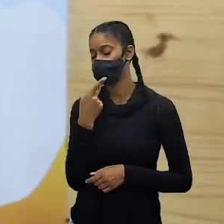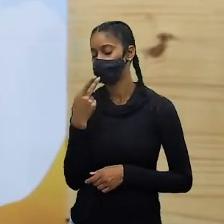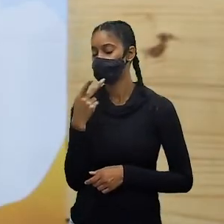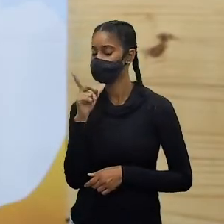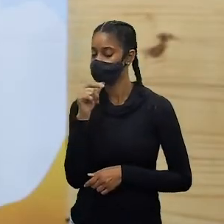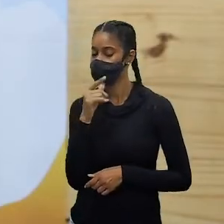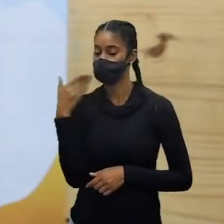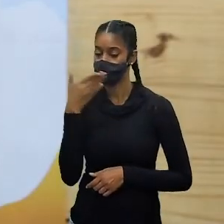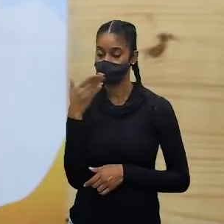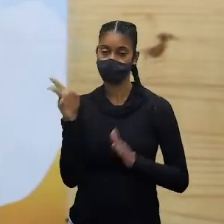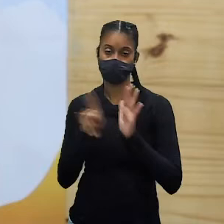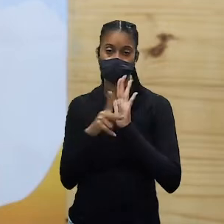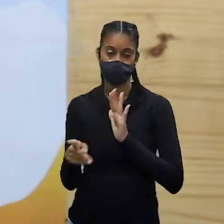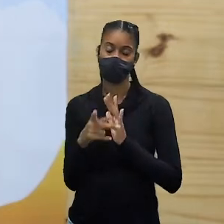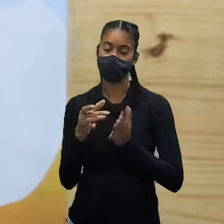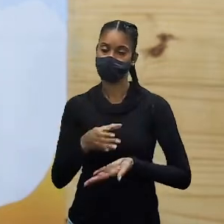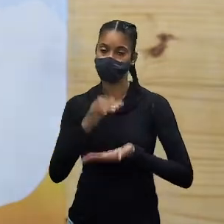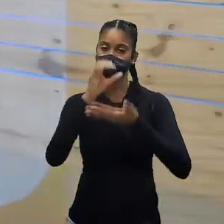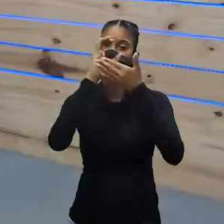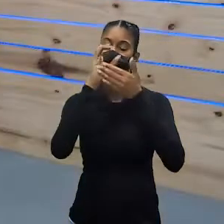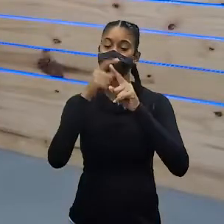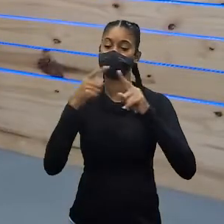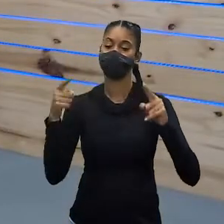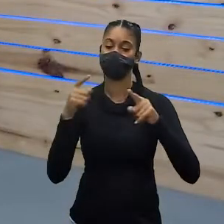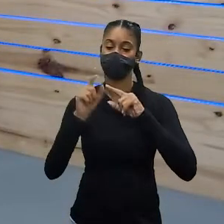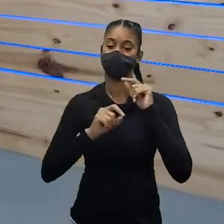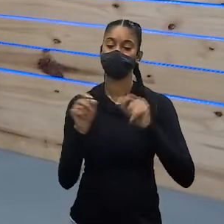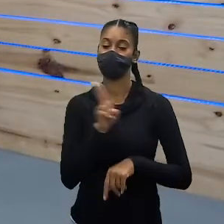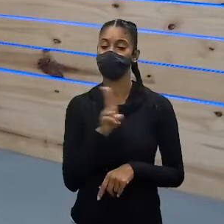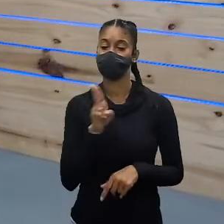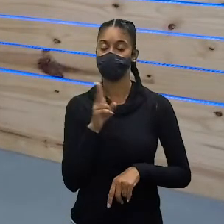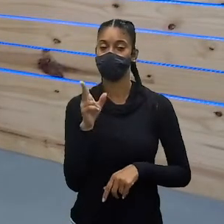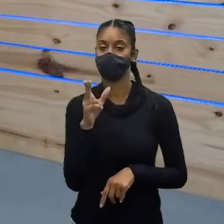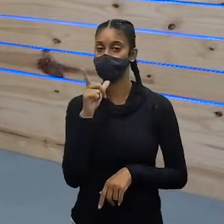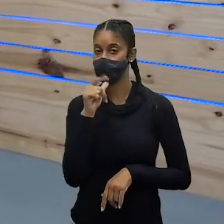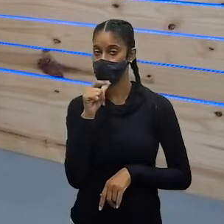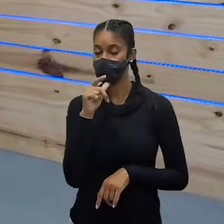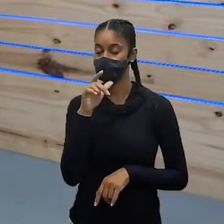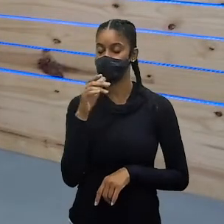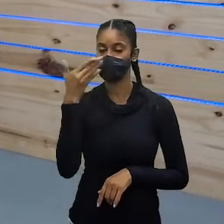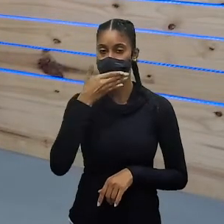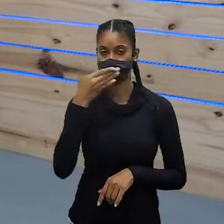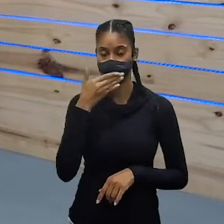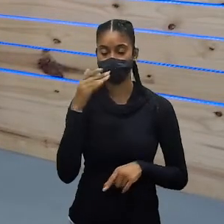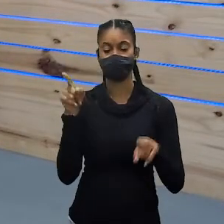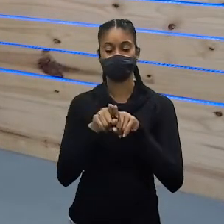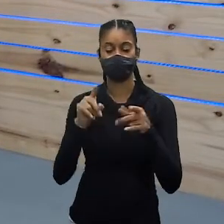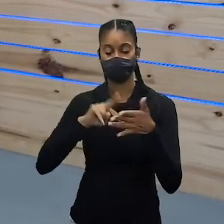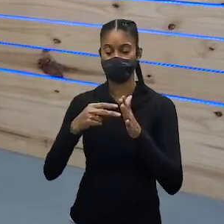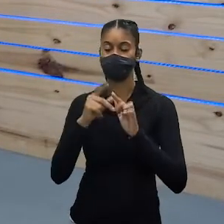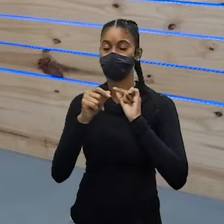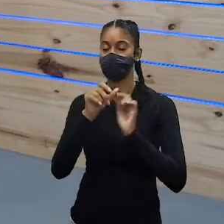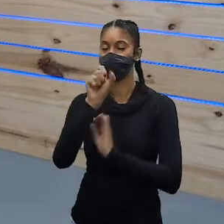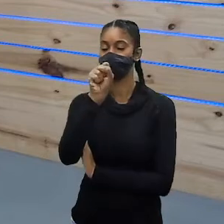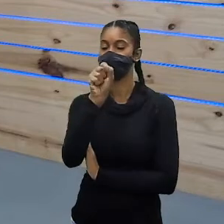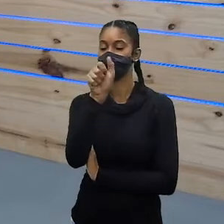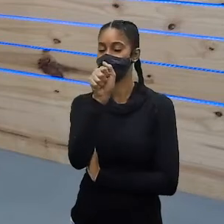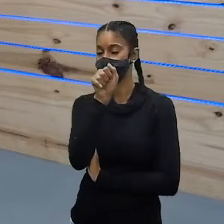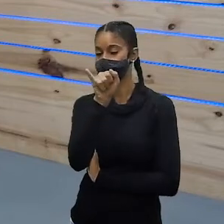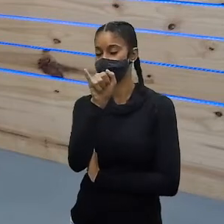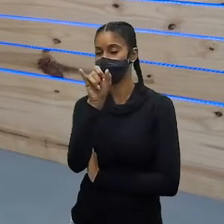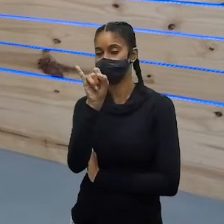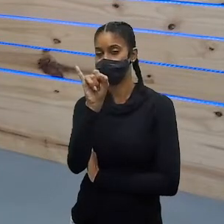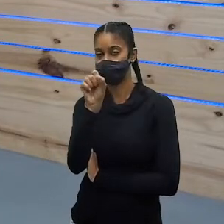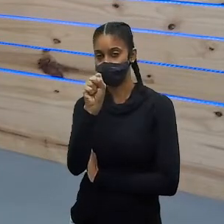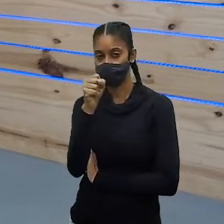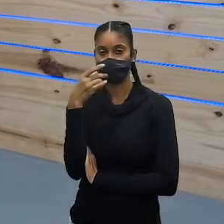água própria para consumo. Apesar do nome água doce, ela também tem sais minerais.